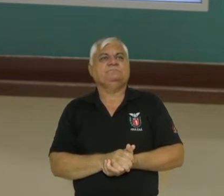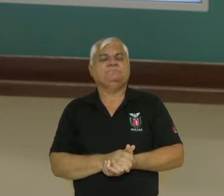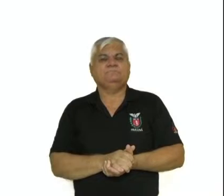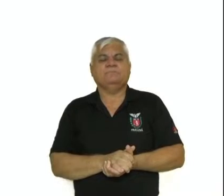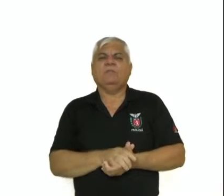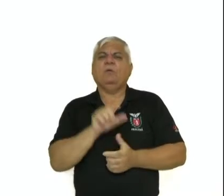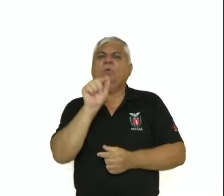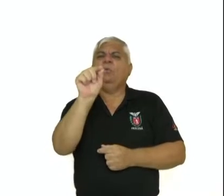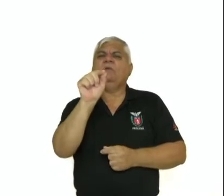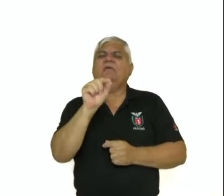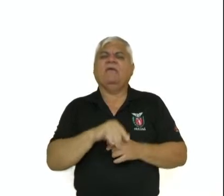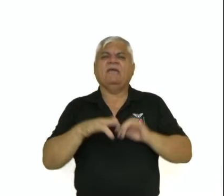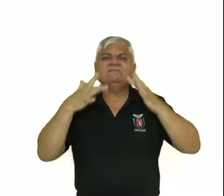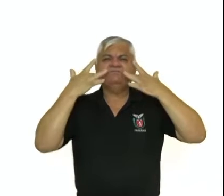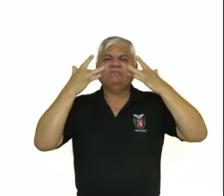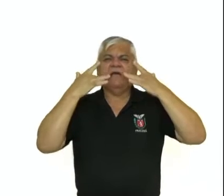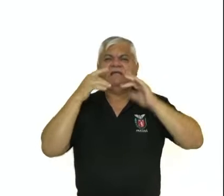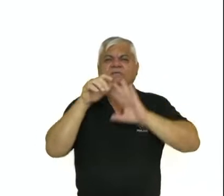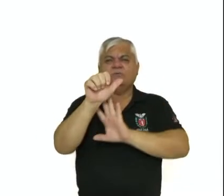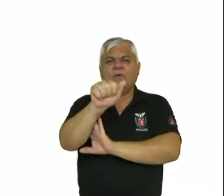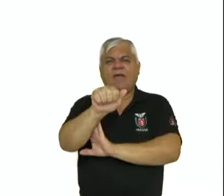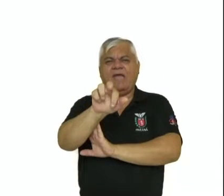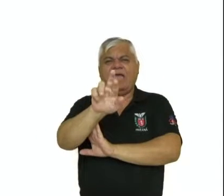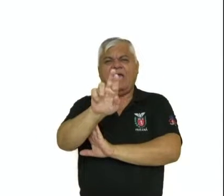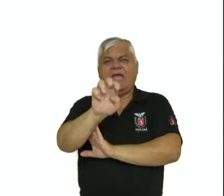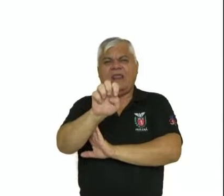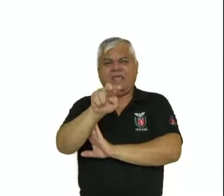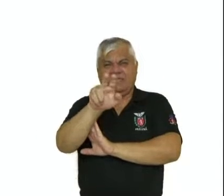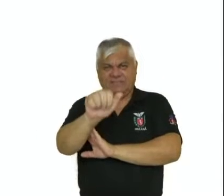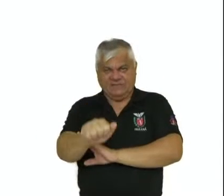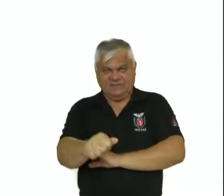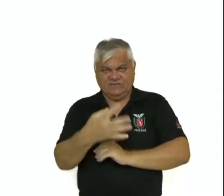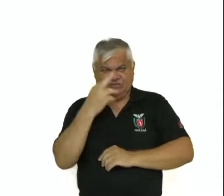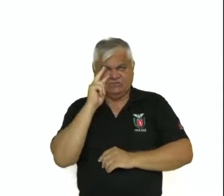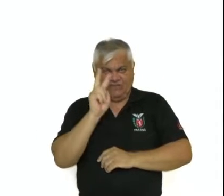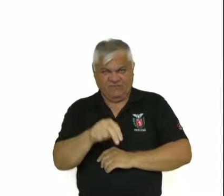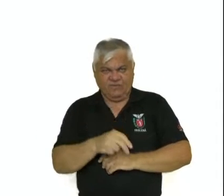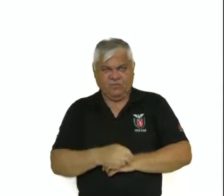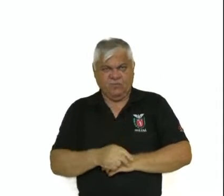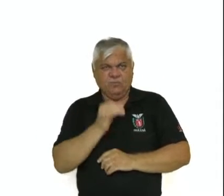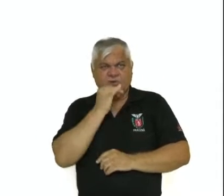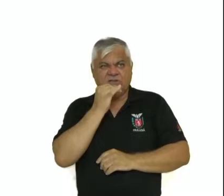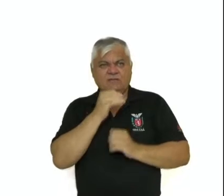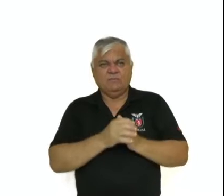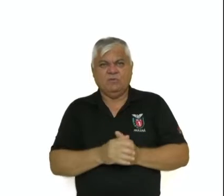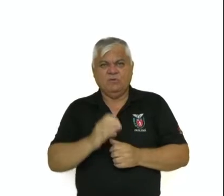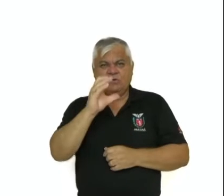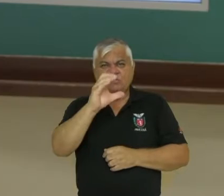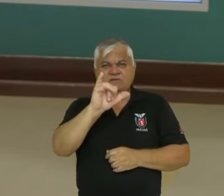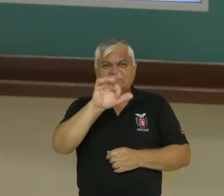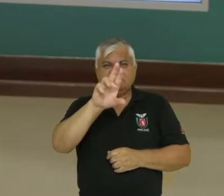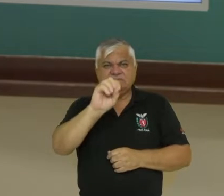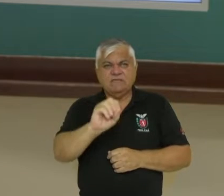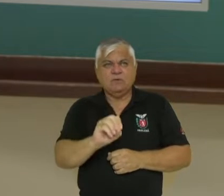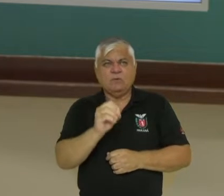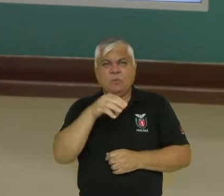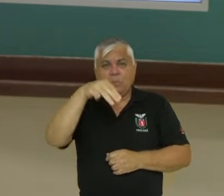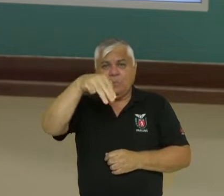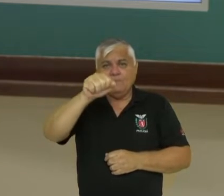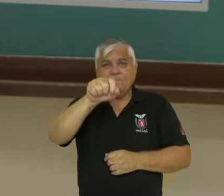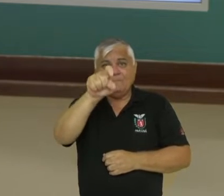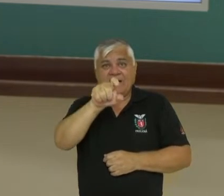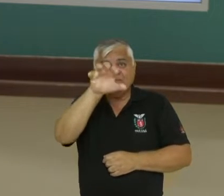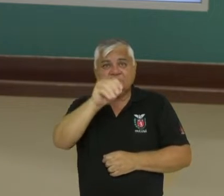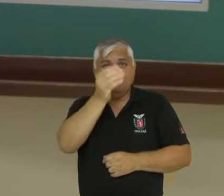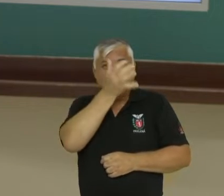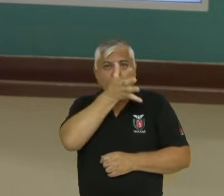Você sabe o que é um teatro de arena? Você já ouviu falar no Circo Máximos de Roma? E aí, né? Teatro de arena. Teatro